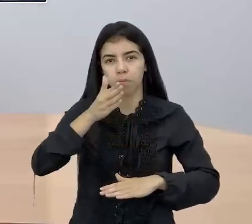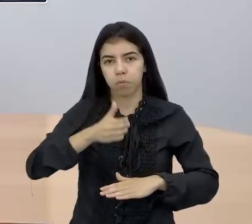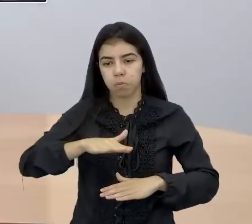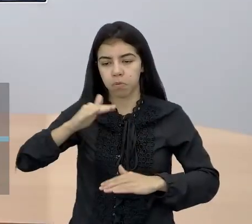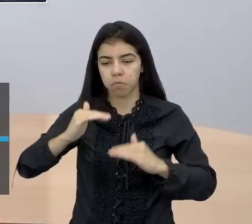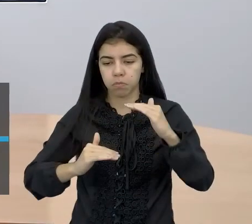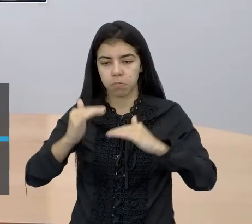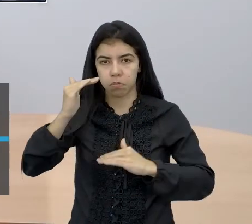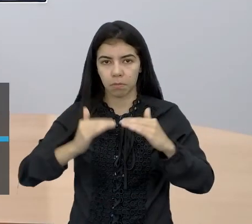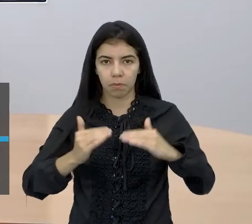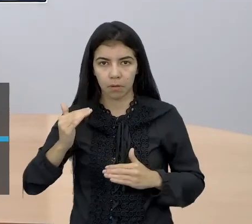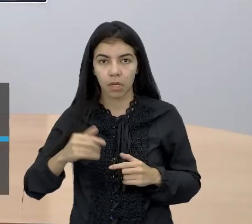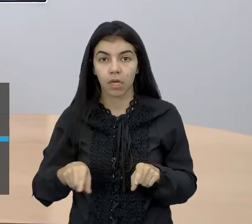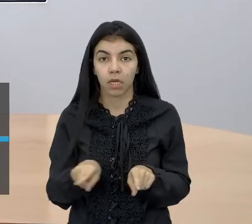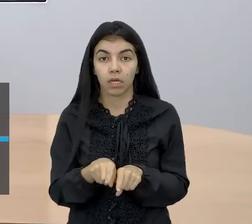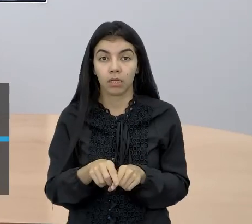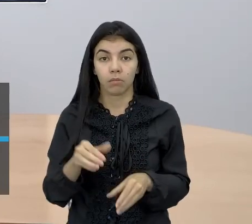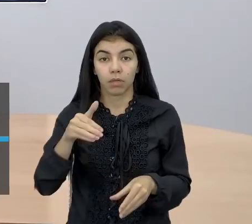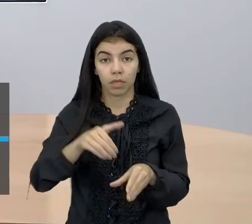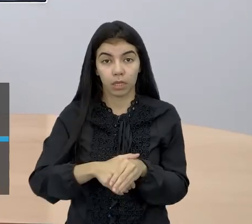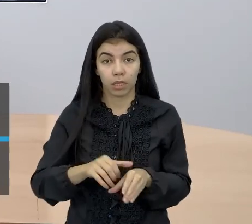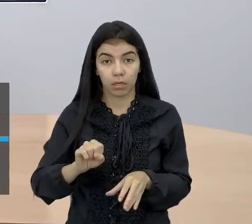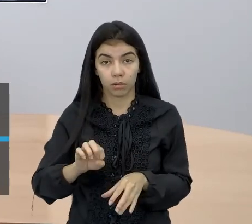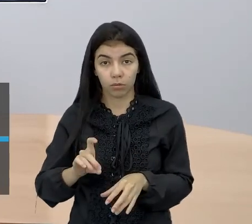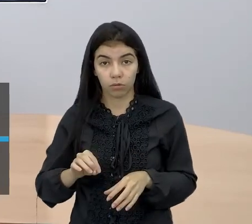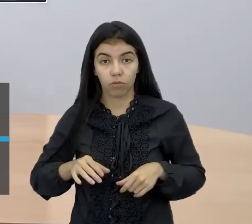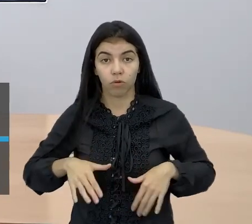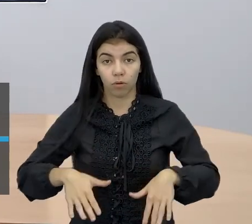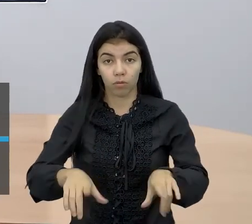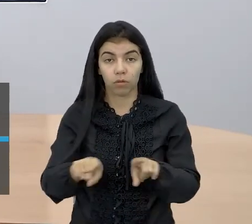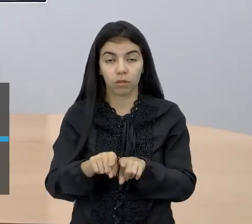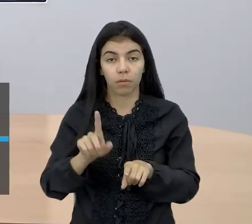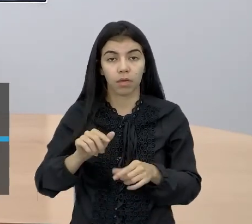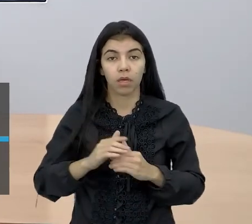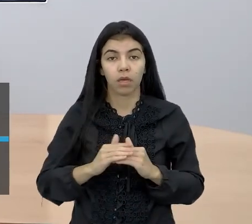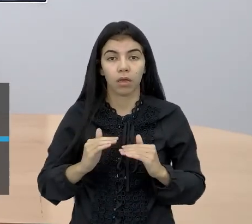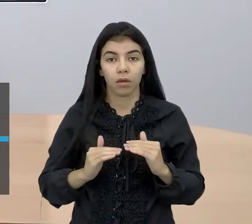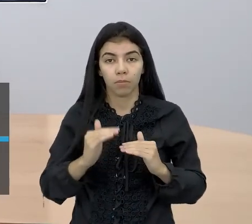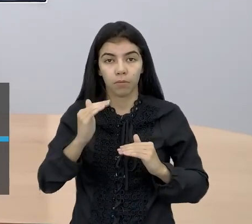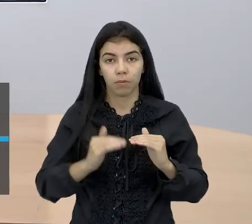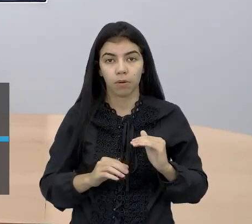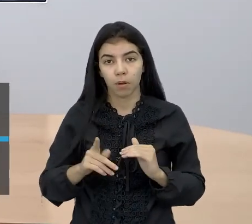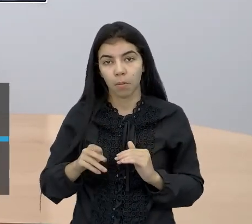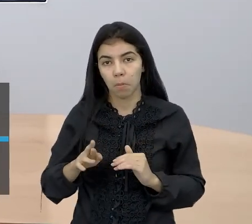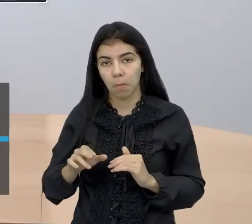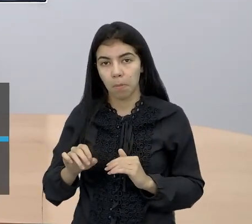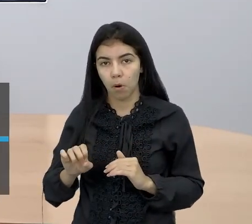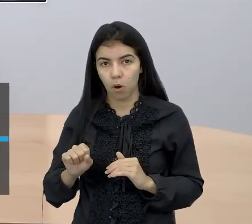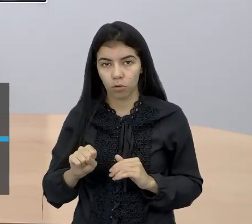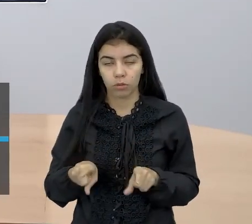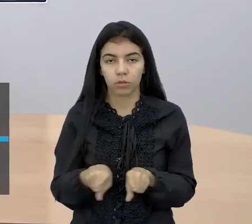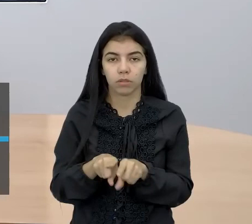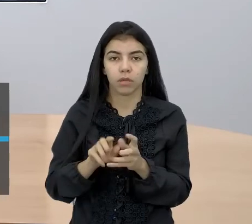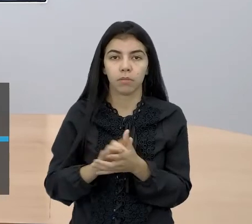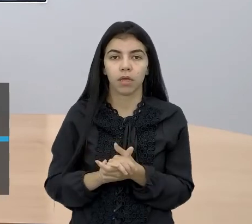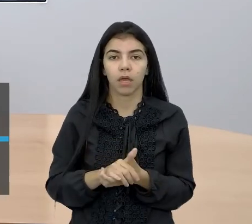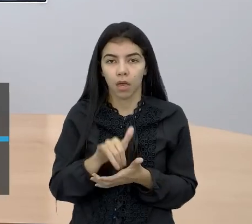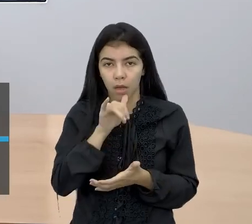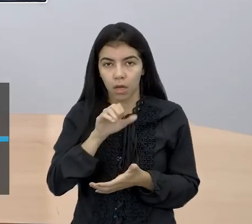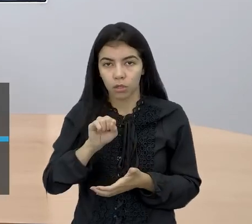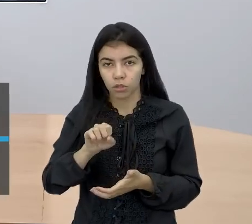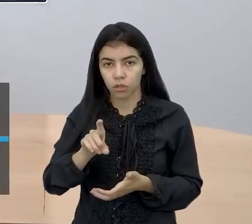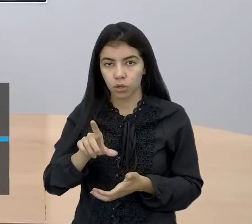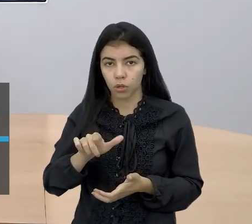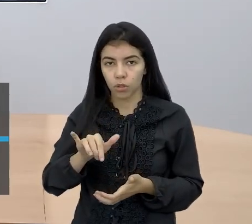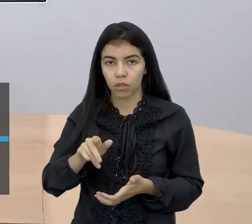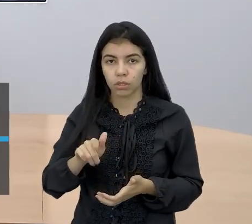desses agregados do solo, que vai resultar em diferentes tamanhos dos poros, porque quando você tem as partículas sólidas,